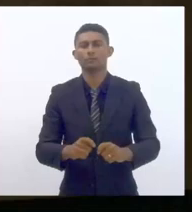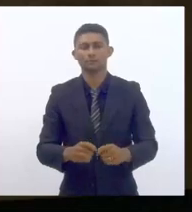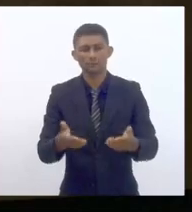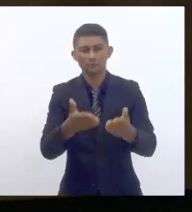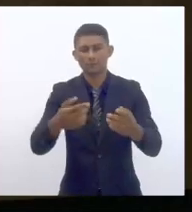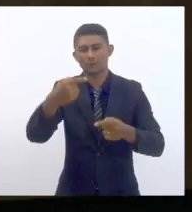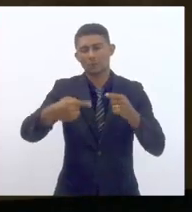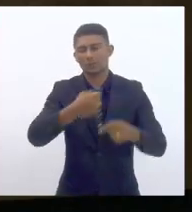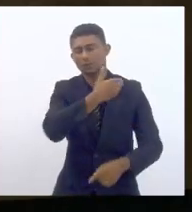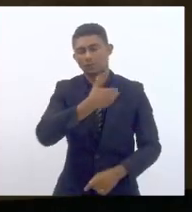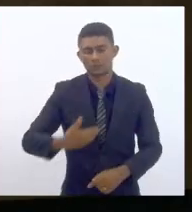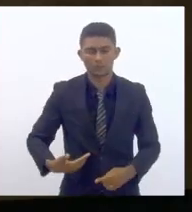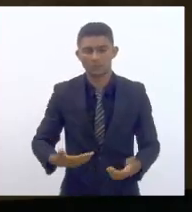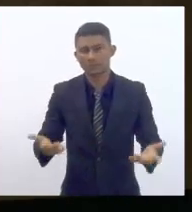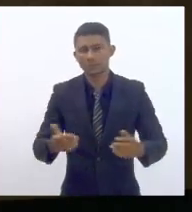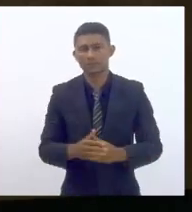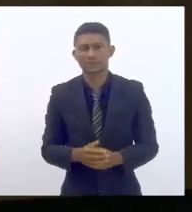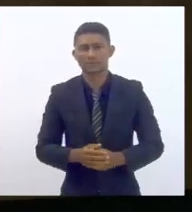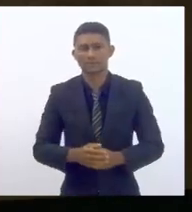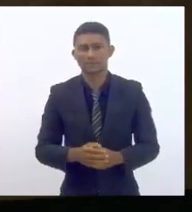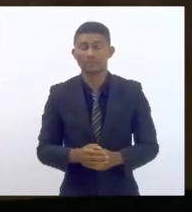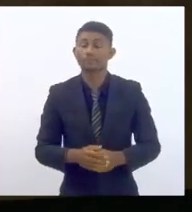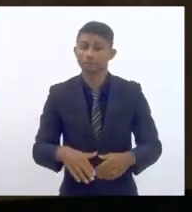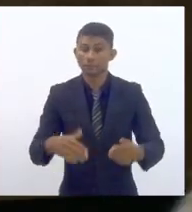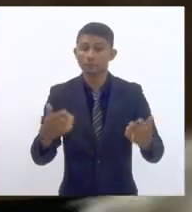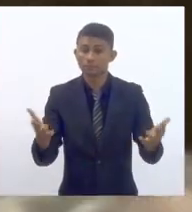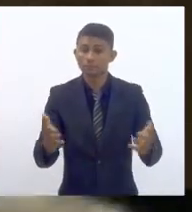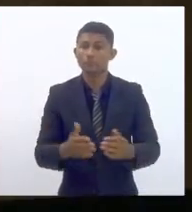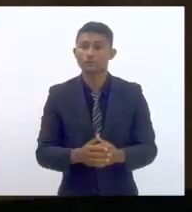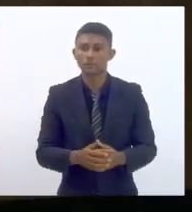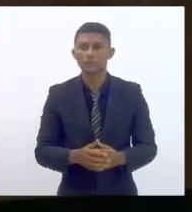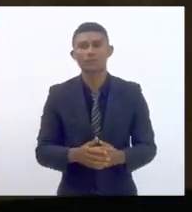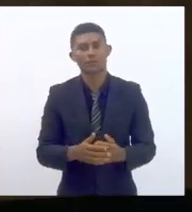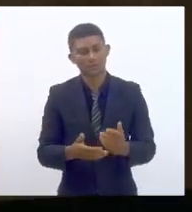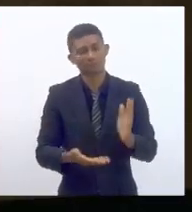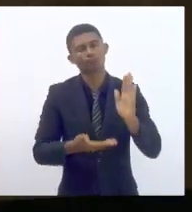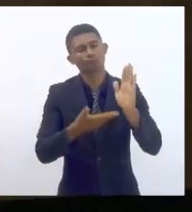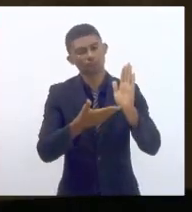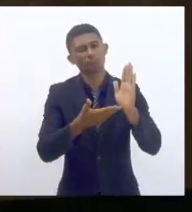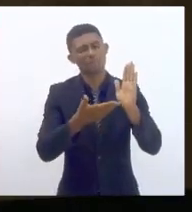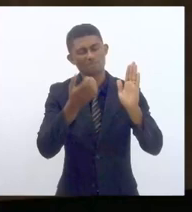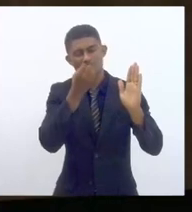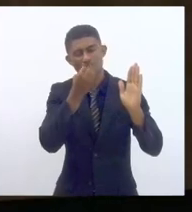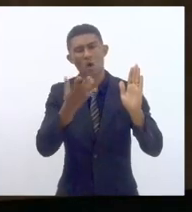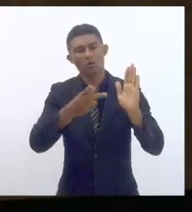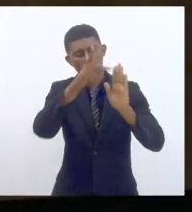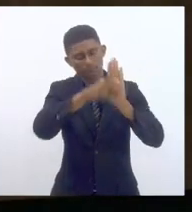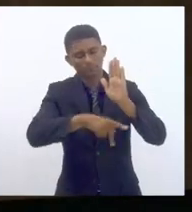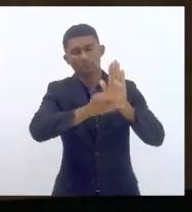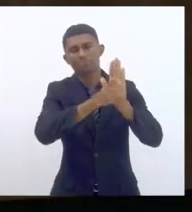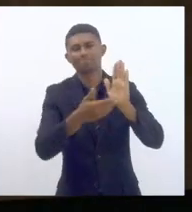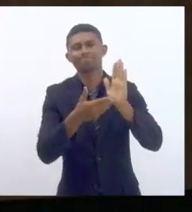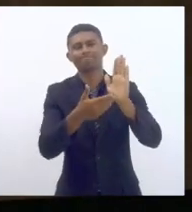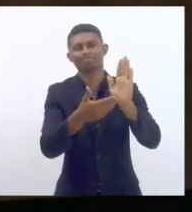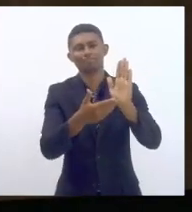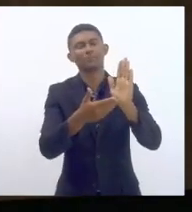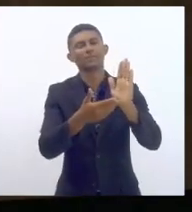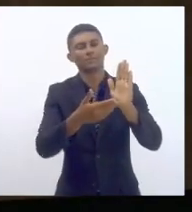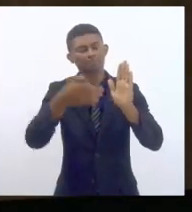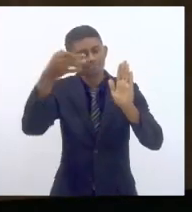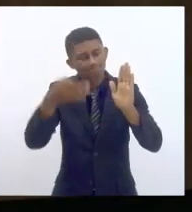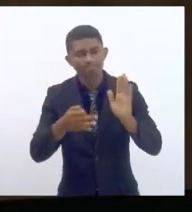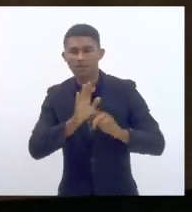de políticas públicas. Então, sem dúvida nenhuma, esse é um avanço, é um projeto que vem no socorro